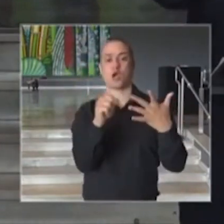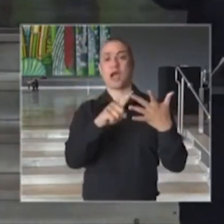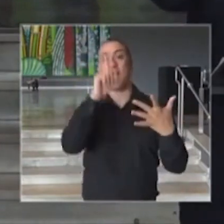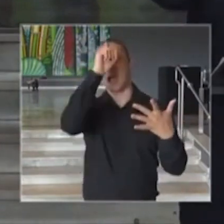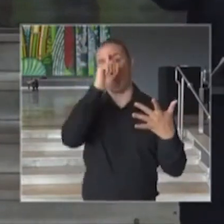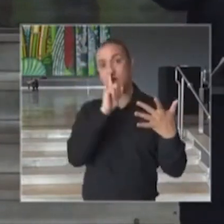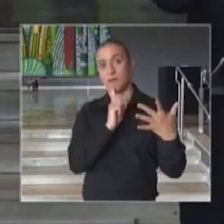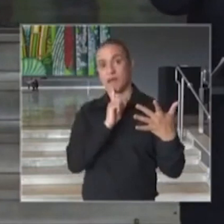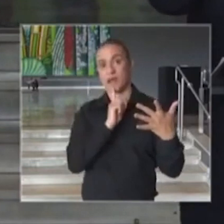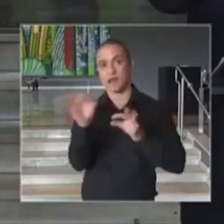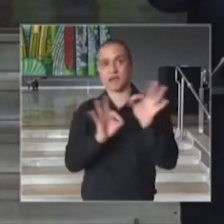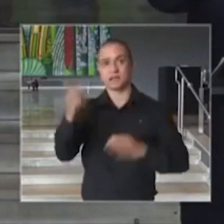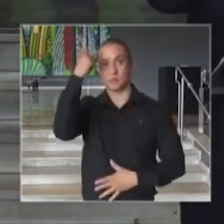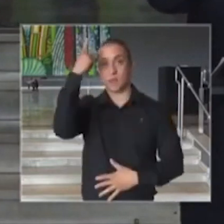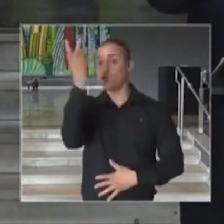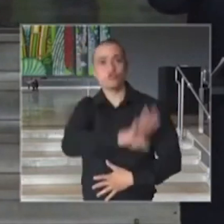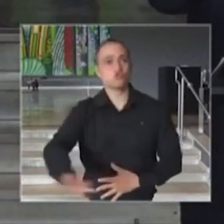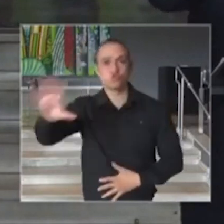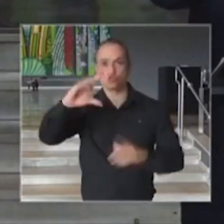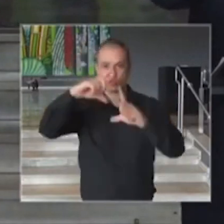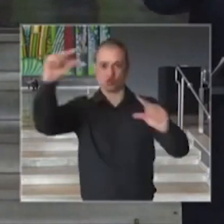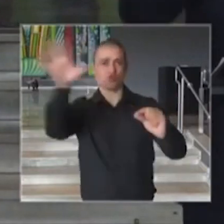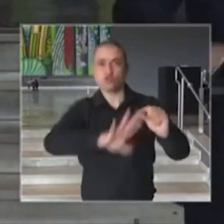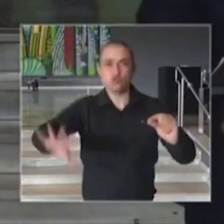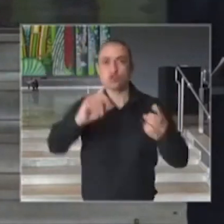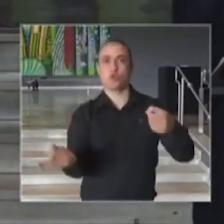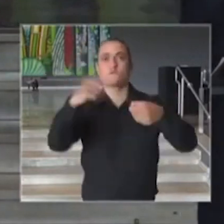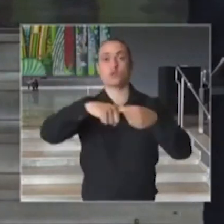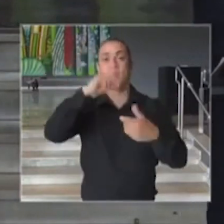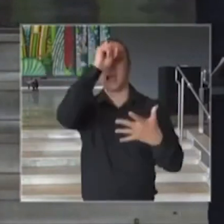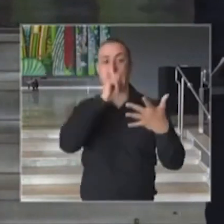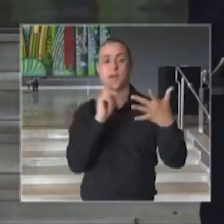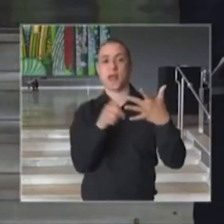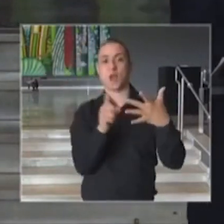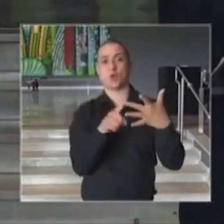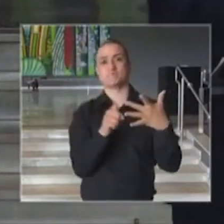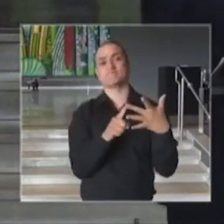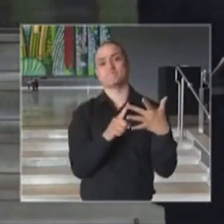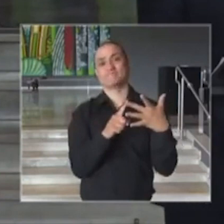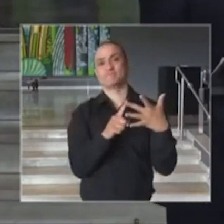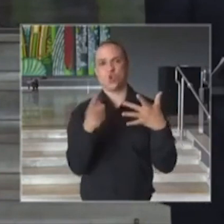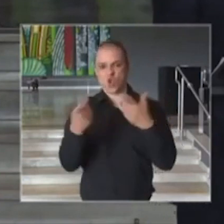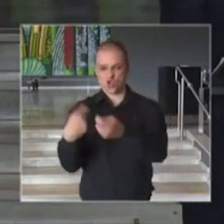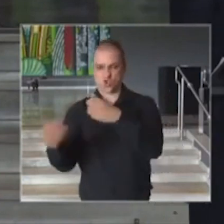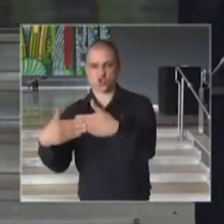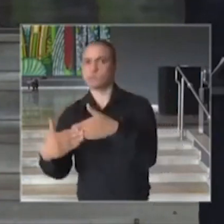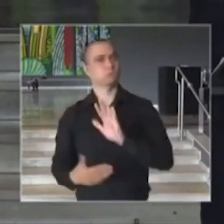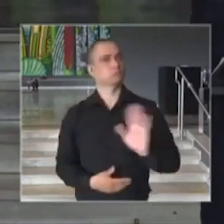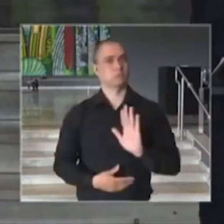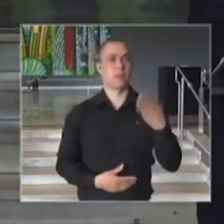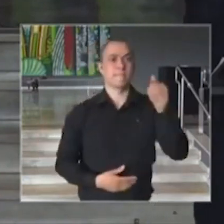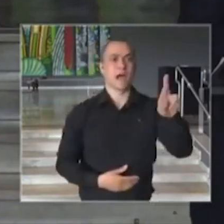amarela do plano São Paulo e essa medida quero deixar claro não fecha comércio